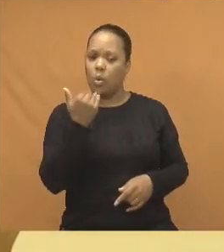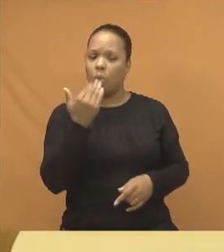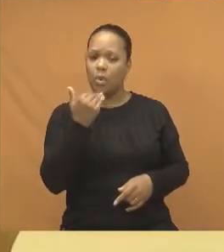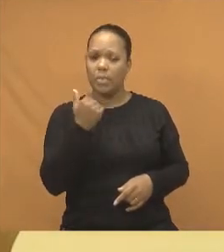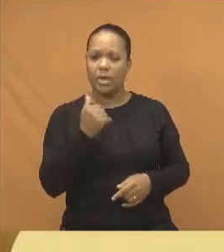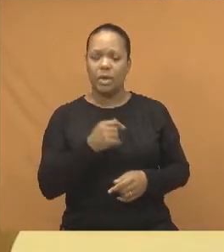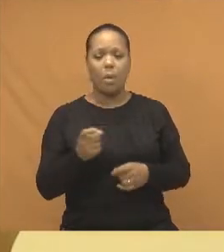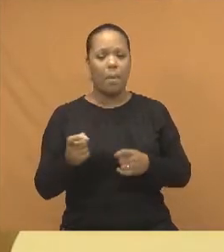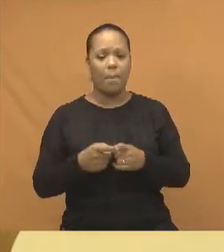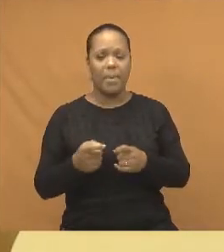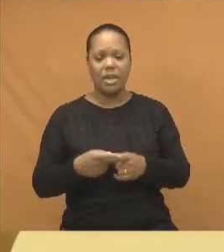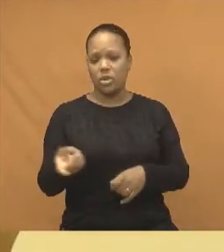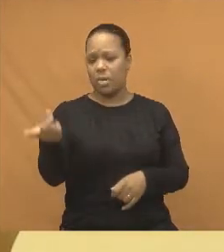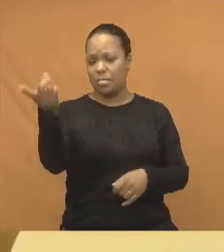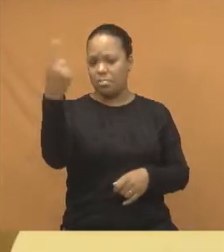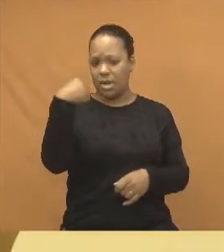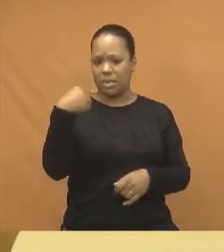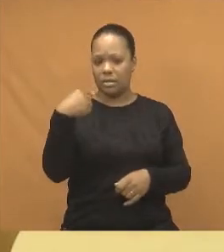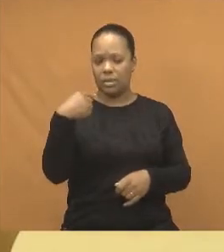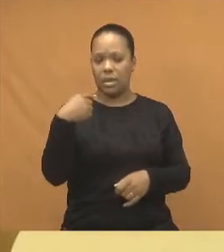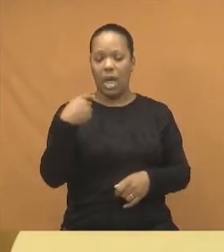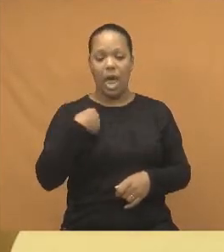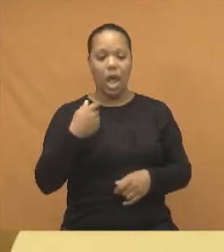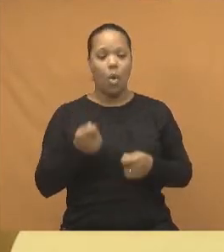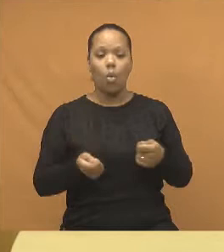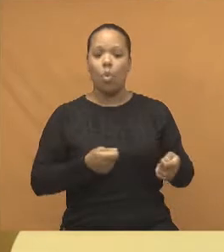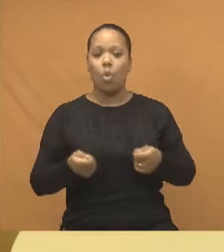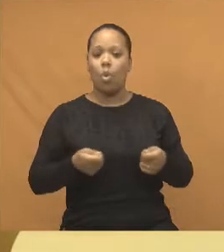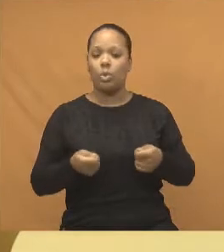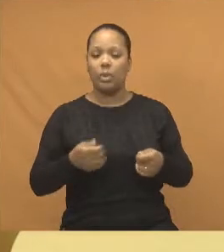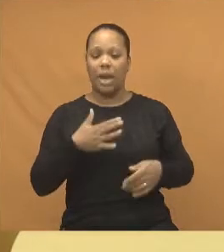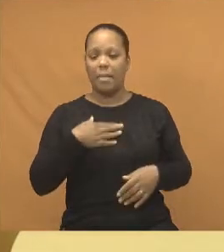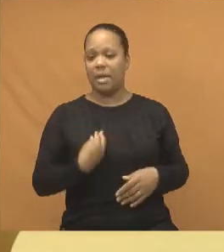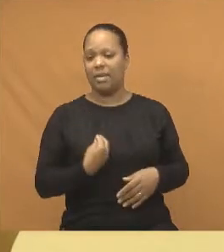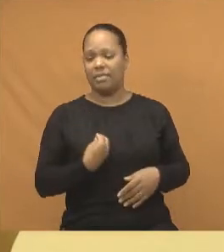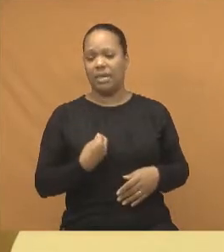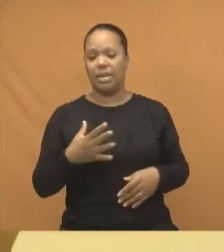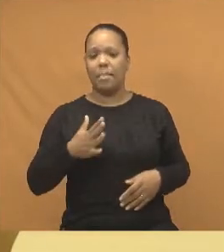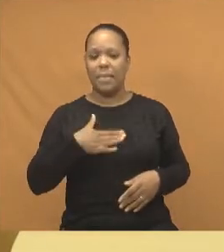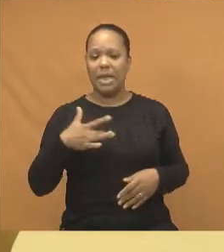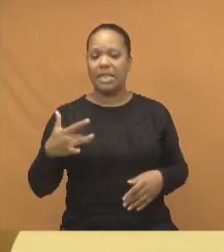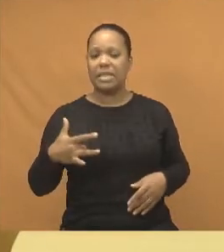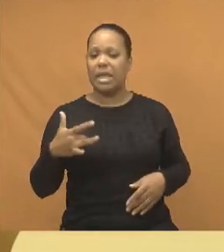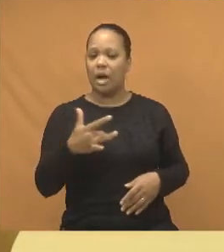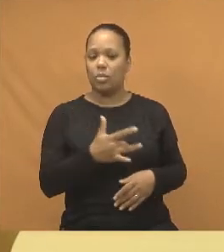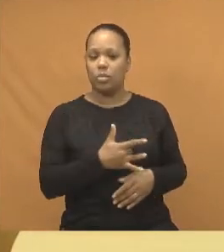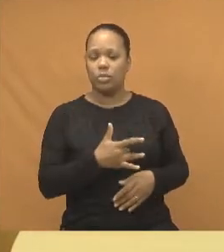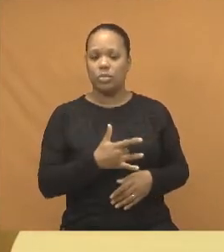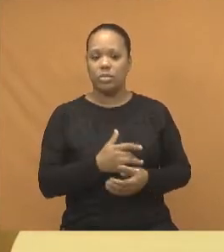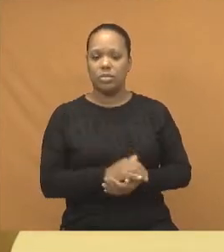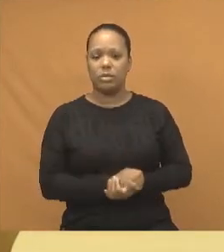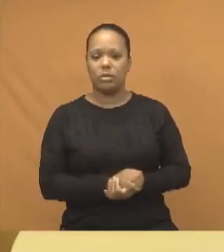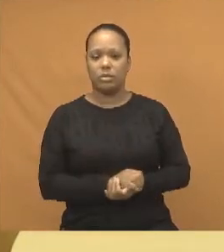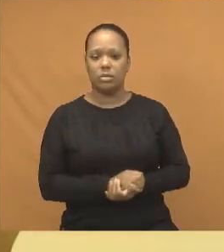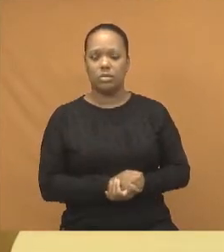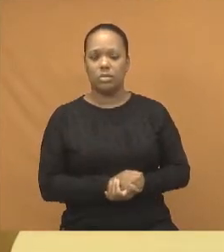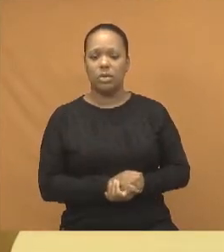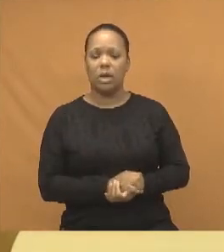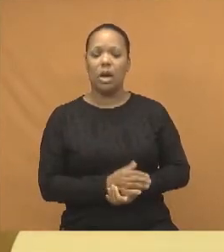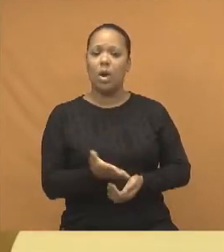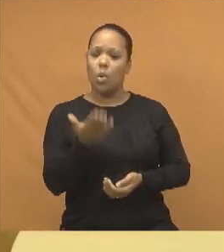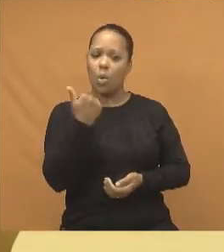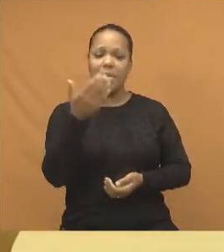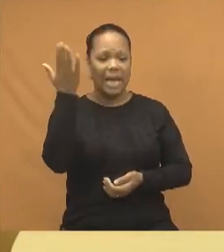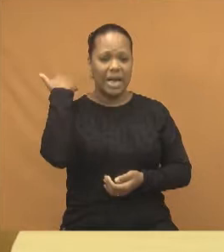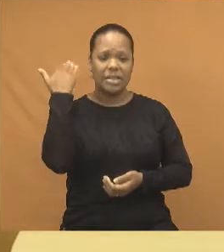não é o médico que tem que mandar em mim, eu que tenho que se tratar da minha saúde. Muitas coisas que eu comia,